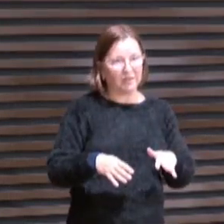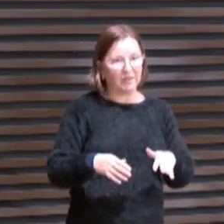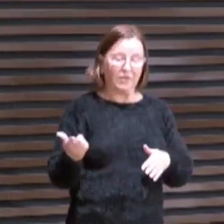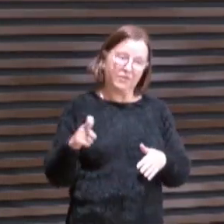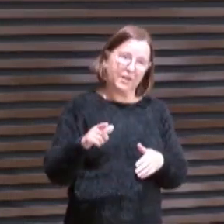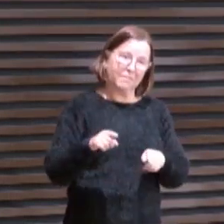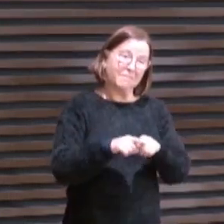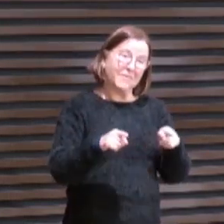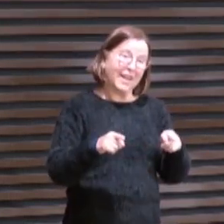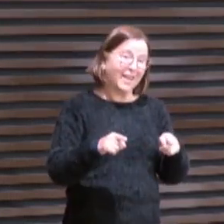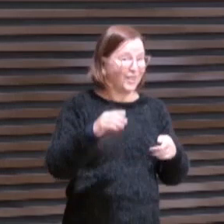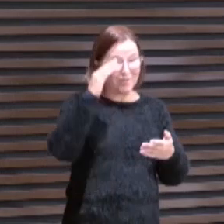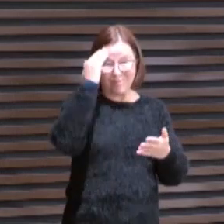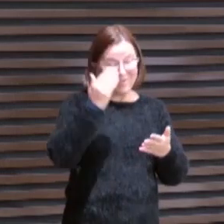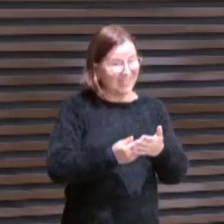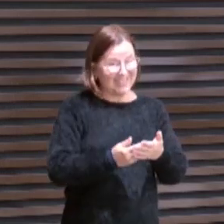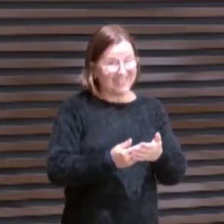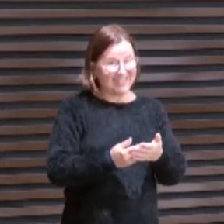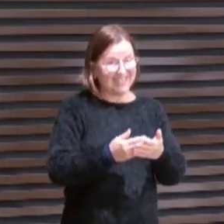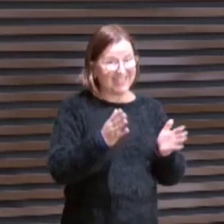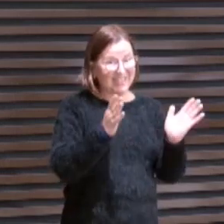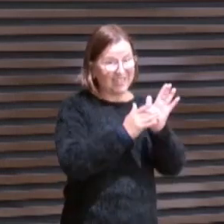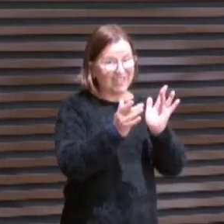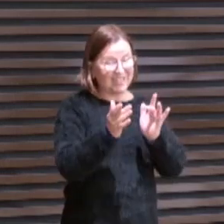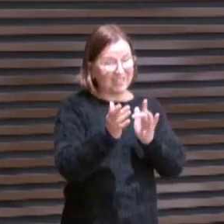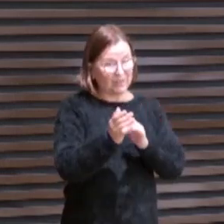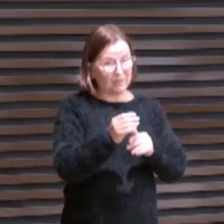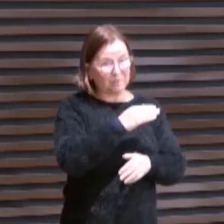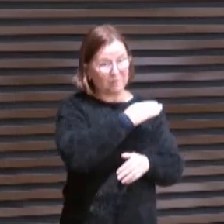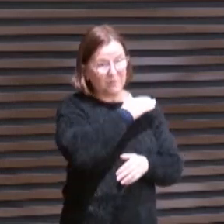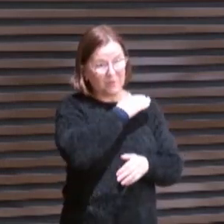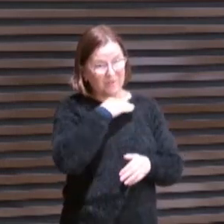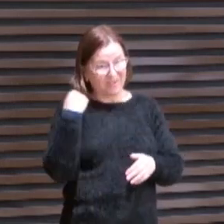não creem que Jesus morreu, foi sepultado e ressuscitou.